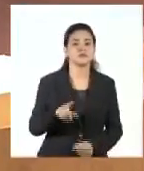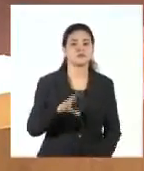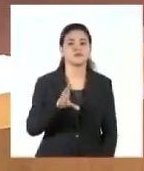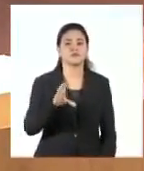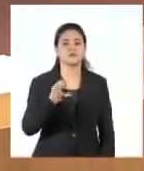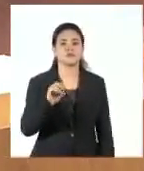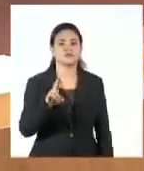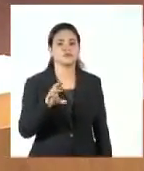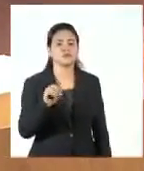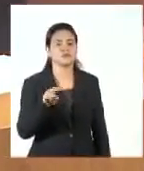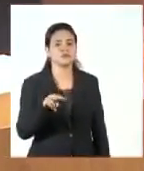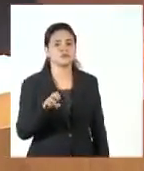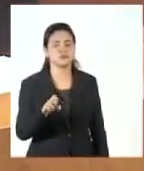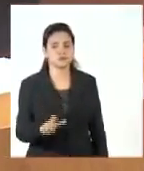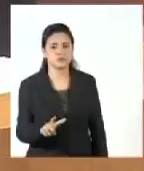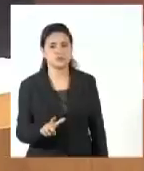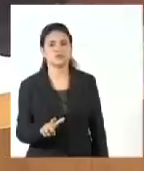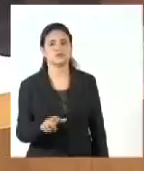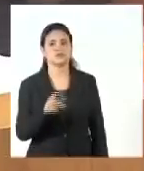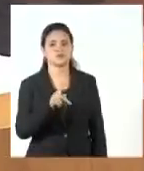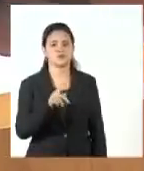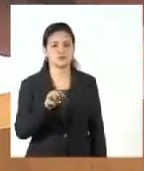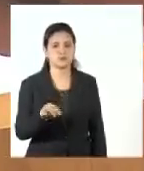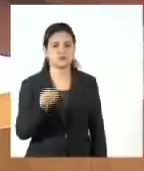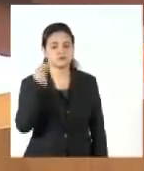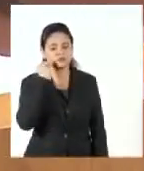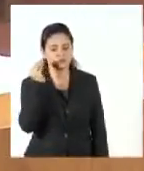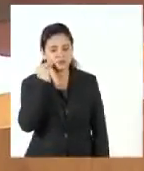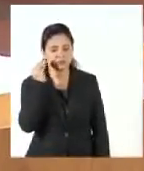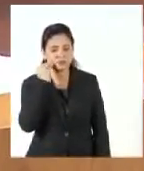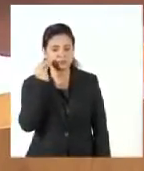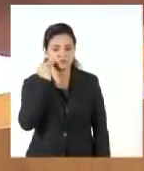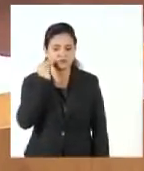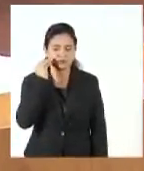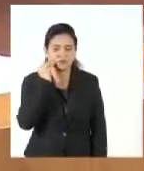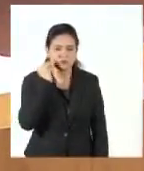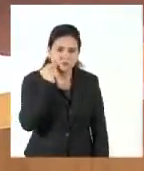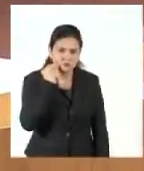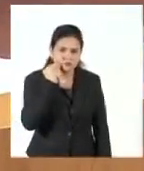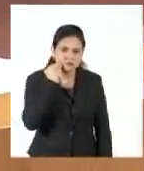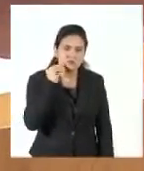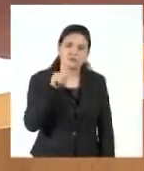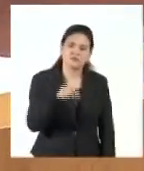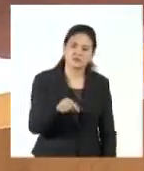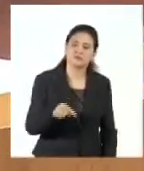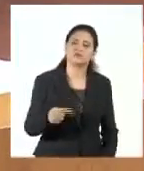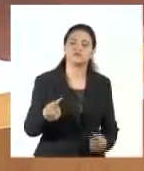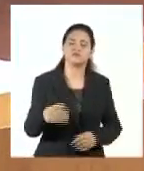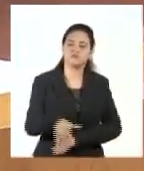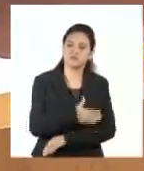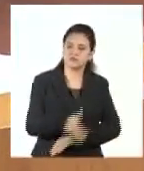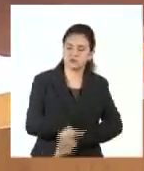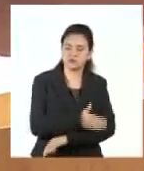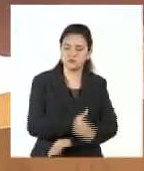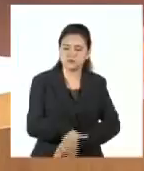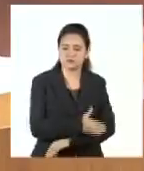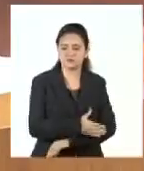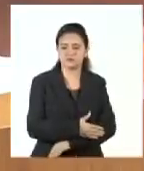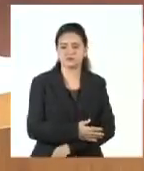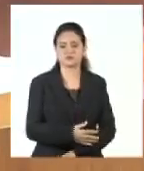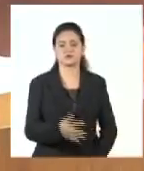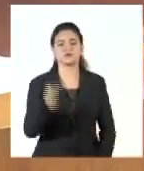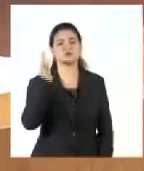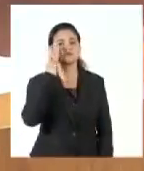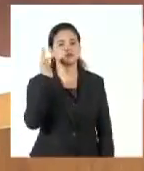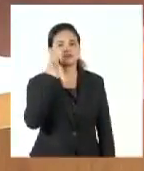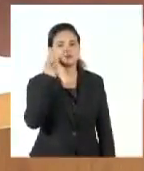de combate ao crime nas ruas. Foi ele, Flávio Dino, quem desestimulou os integrantes